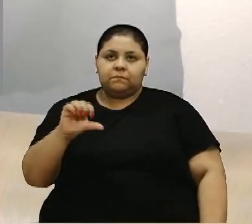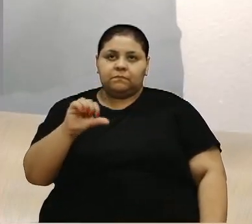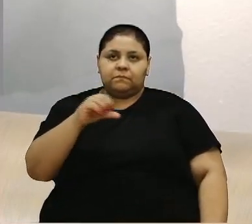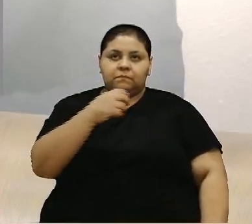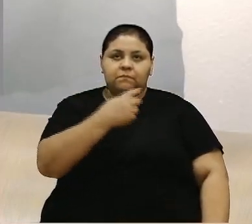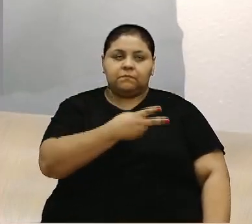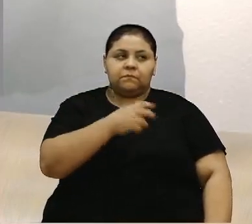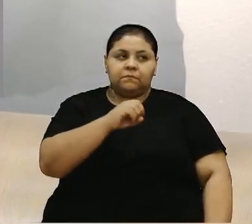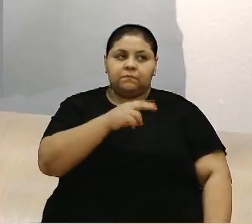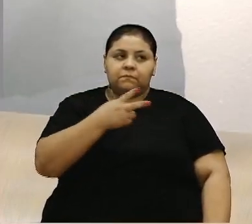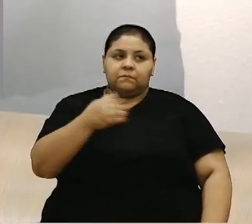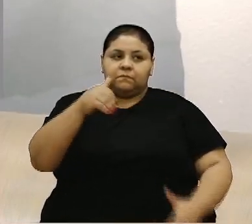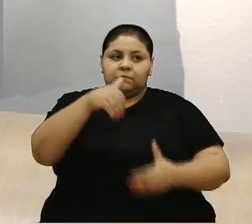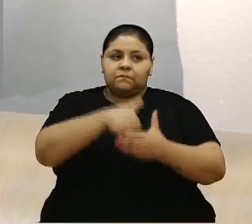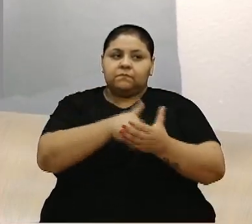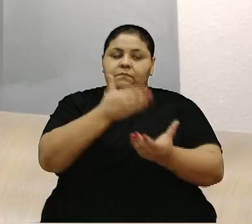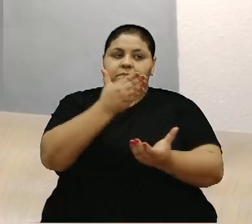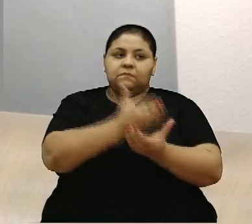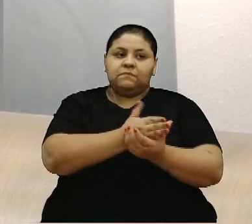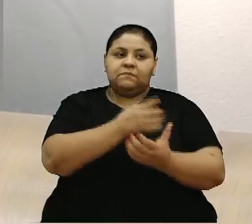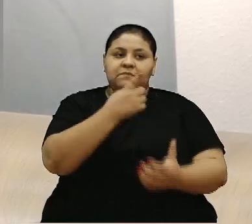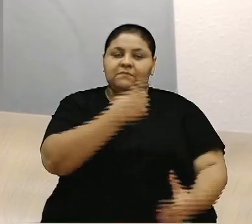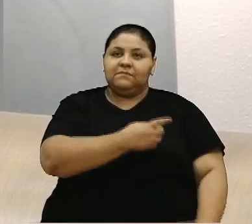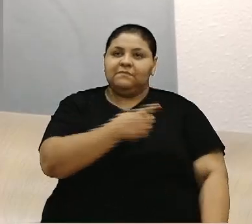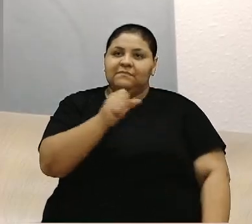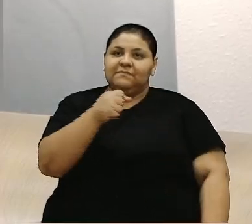139/2023, contido no processo número